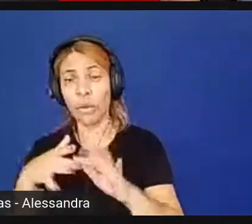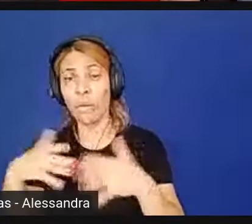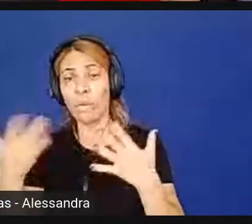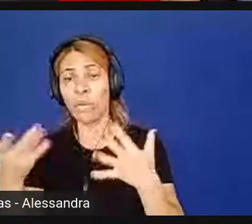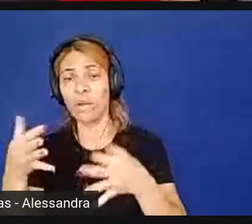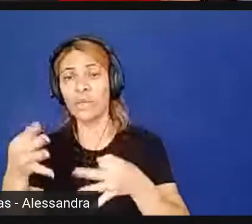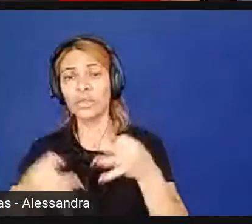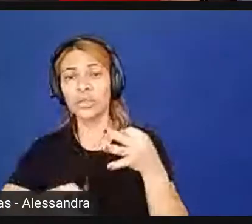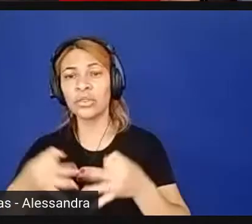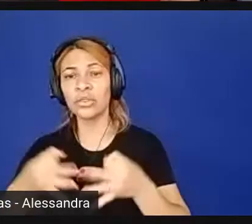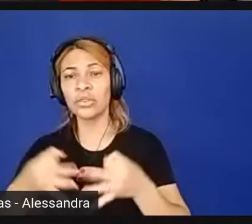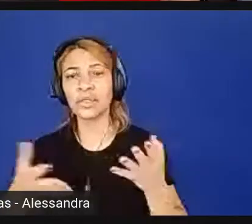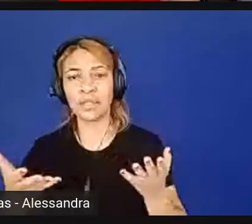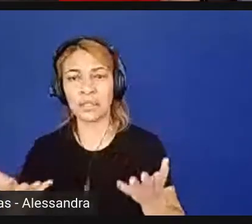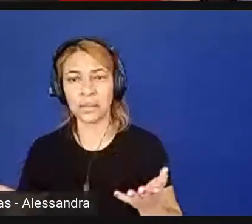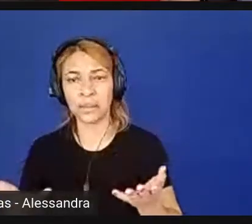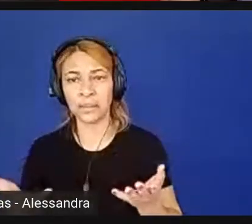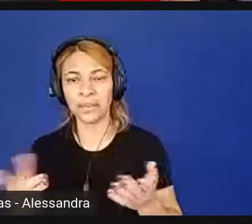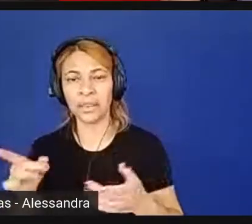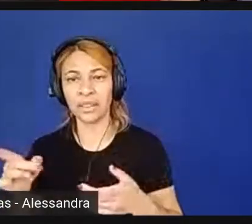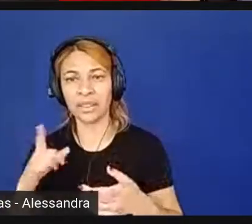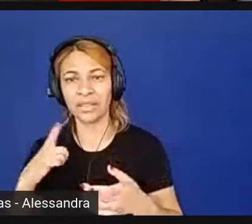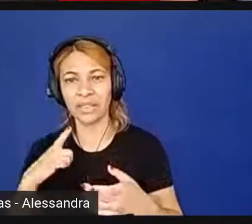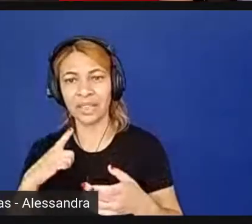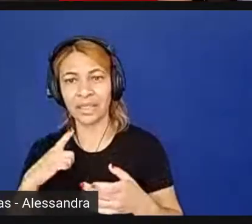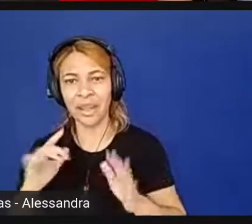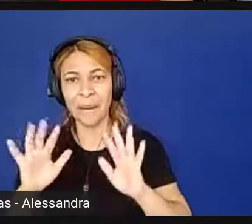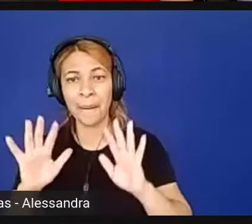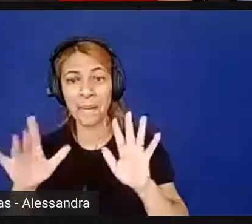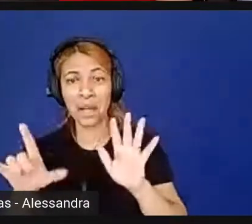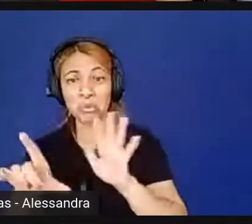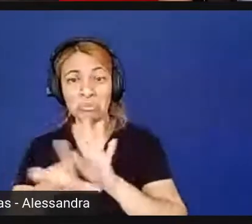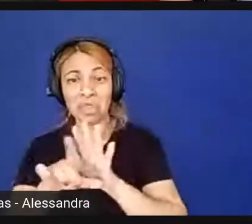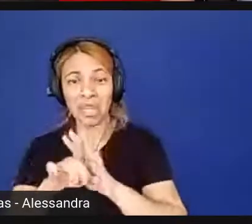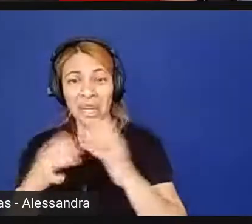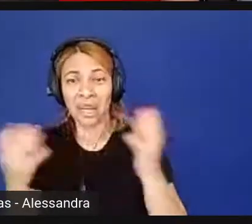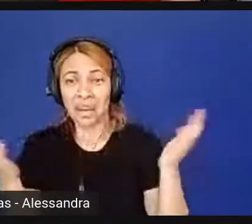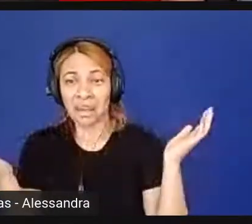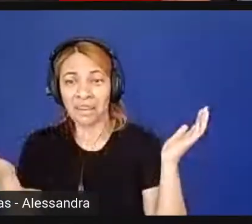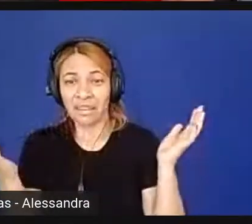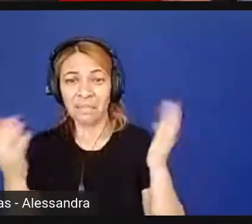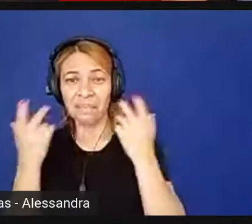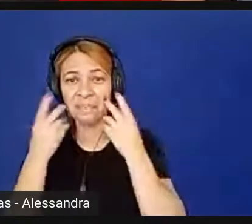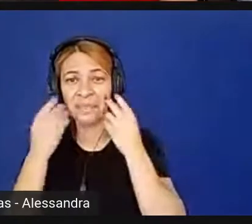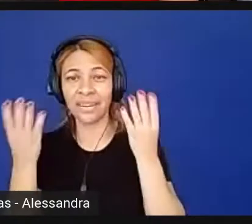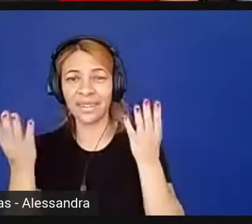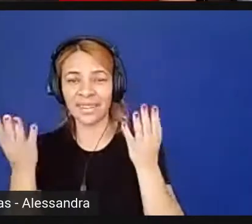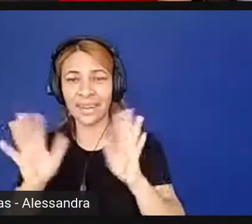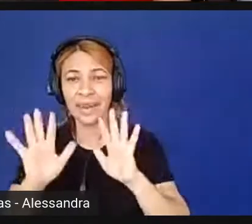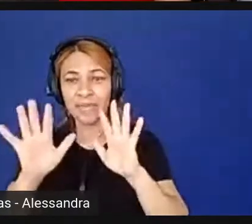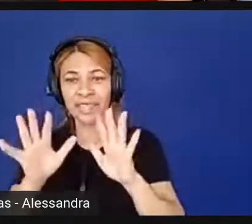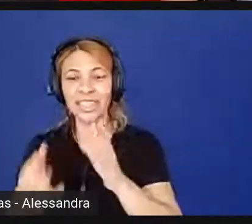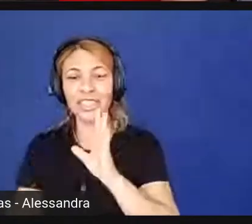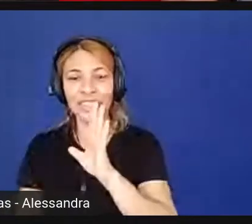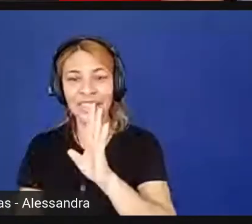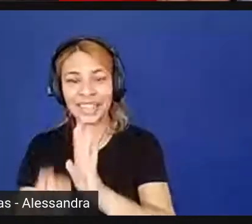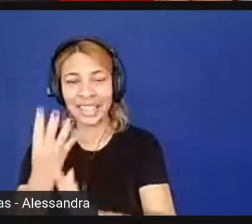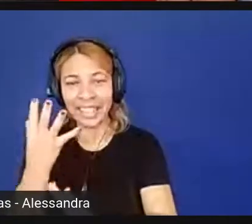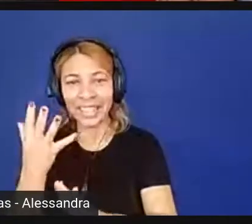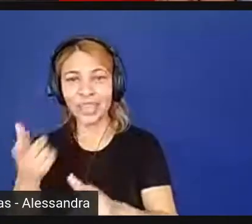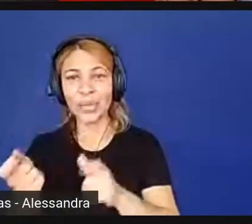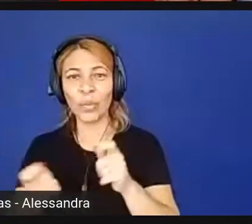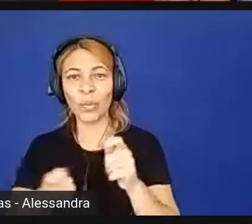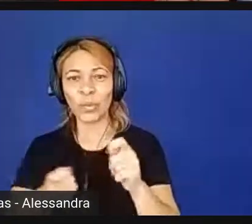tipo de justificação? Boa. Mas não tem na lei, não tem na lei, mas é risco, filho. Mas assim, a gente cria esses controles, né? Da